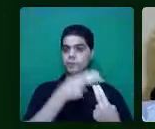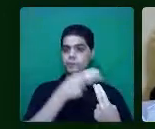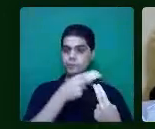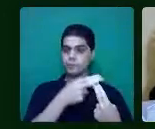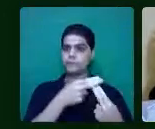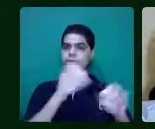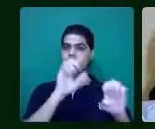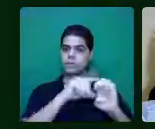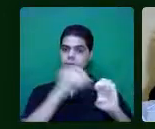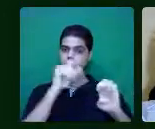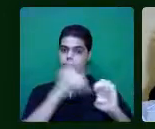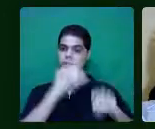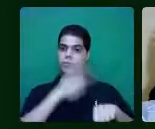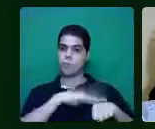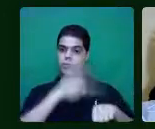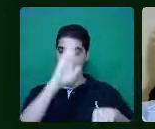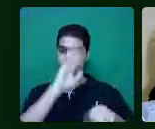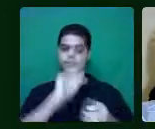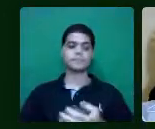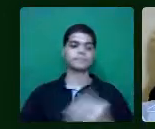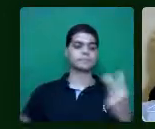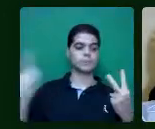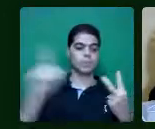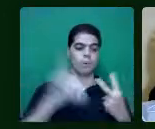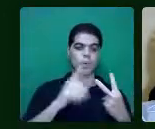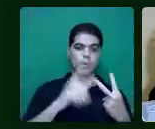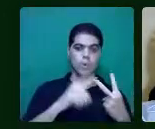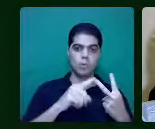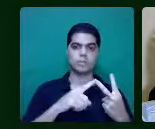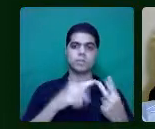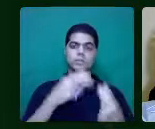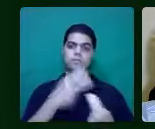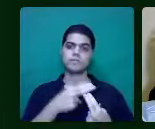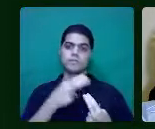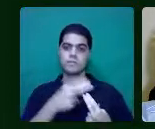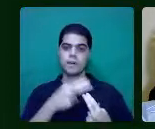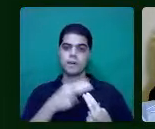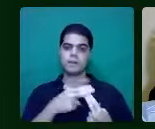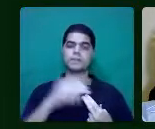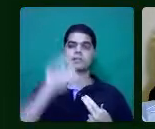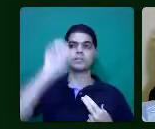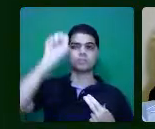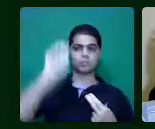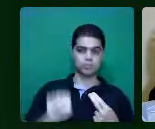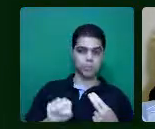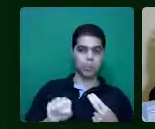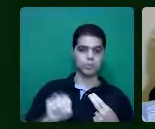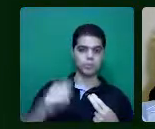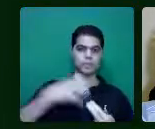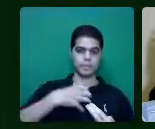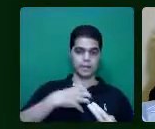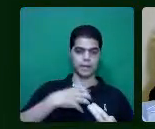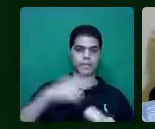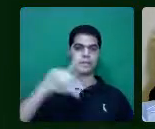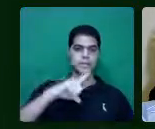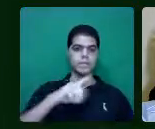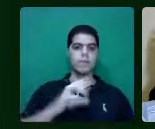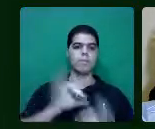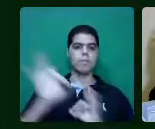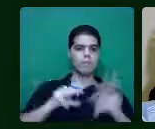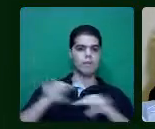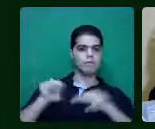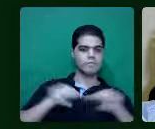né? Outra, aqui no IF Baiano, né, no litoral sul baiano, a gente tem o Movimento Cacau Chocolate Cultura.